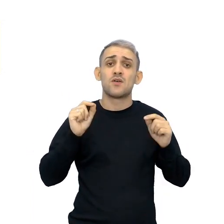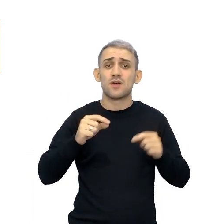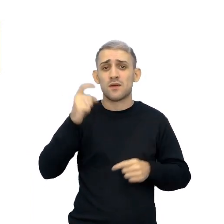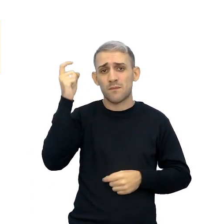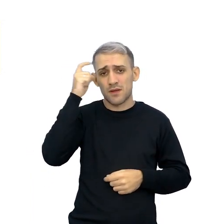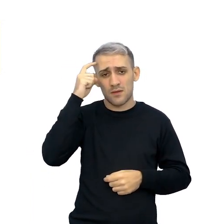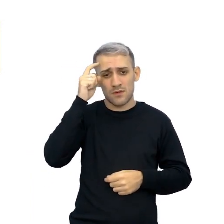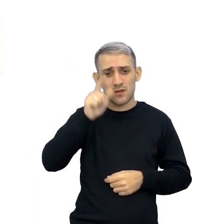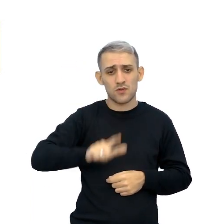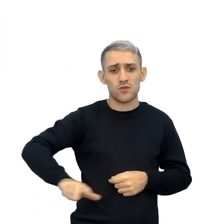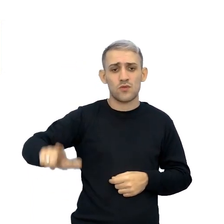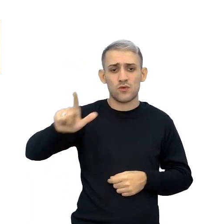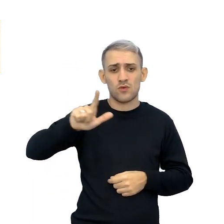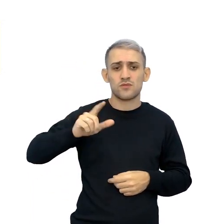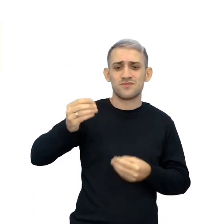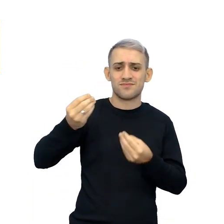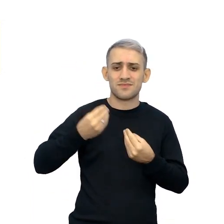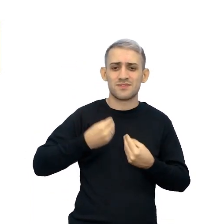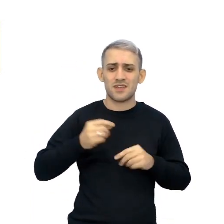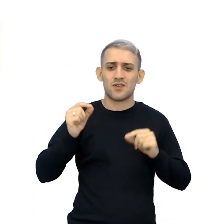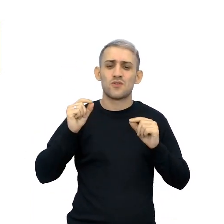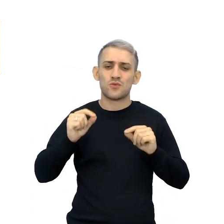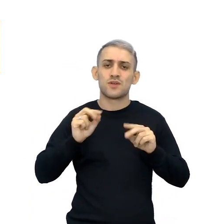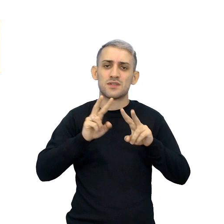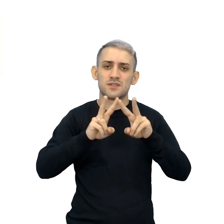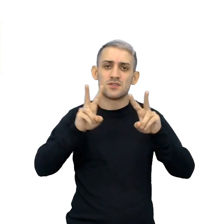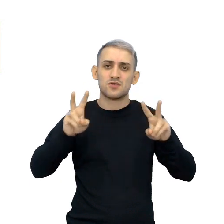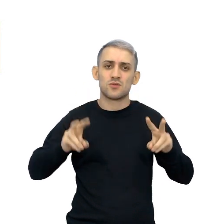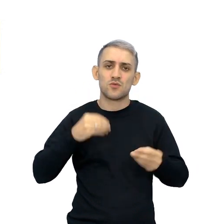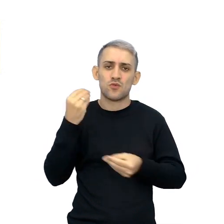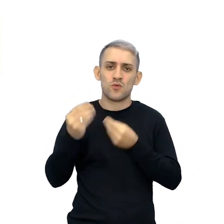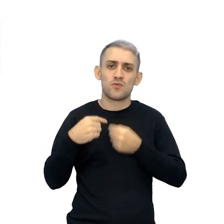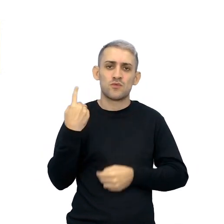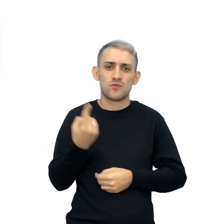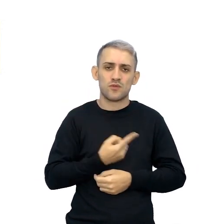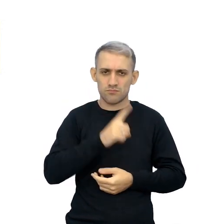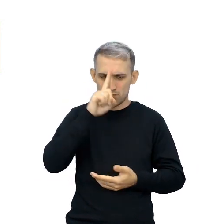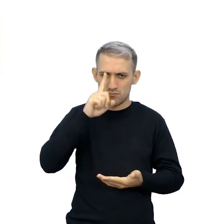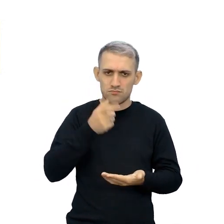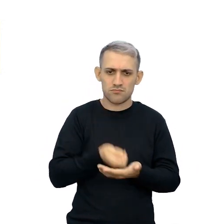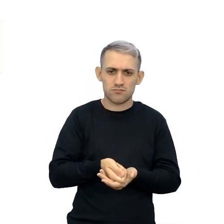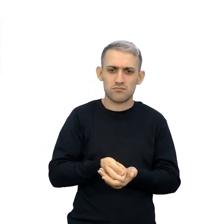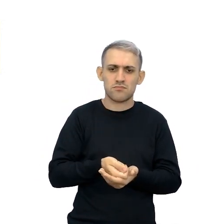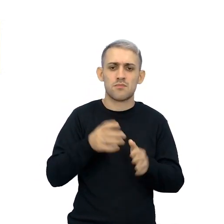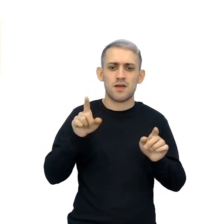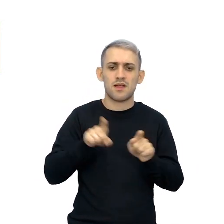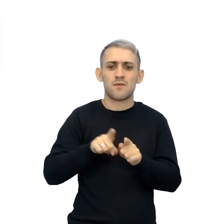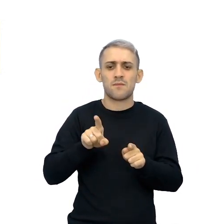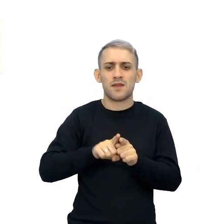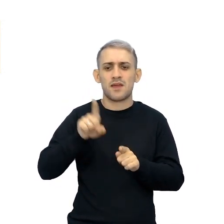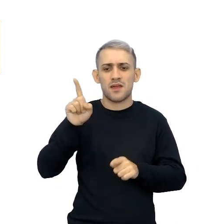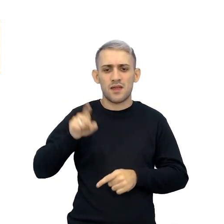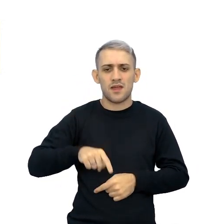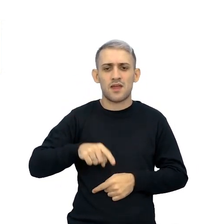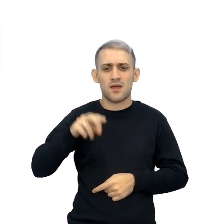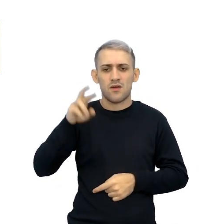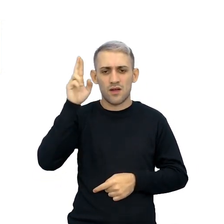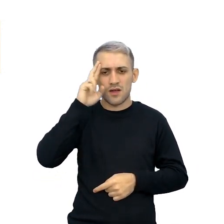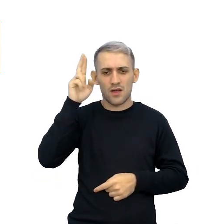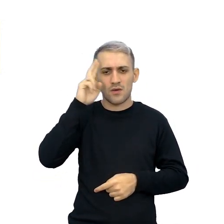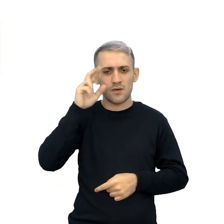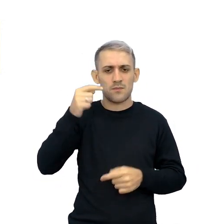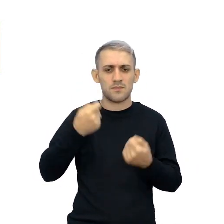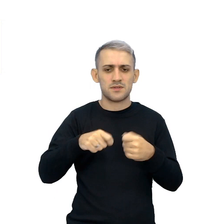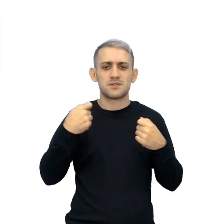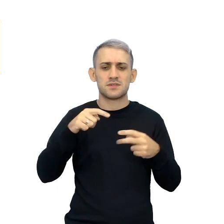raciocínio lógico nos traz muito disso, né? Dessa tomada de decisão, mas é um raciocínio de dupla entrada que a gente